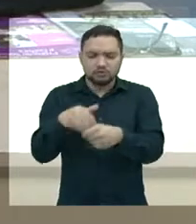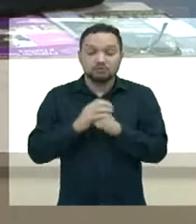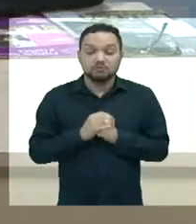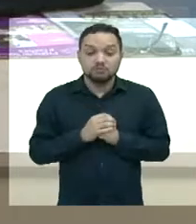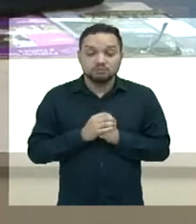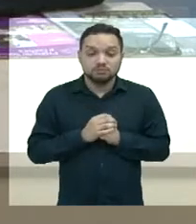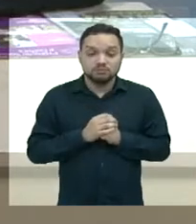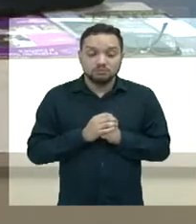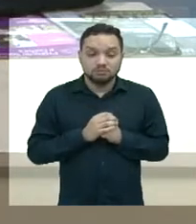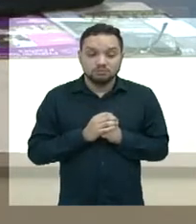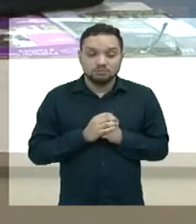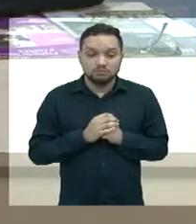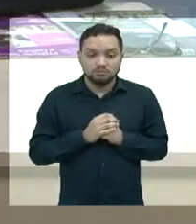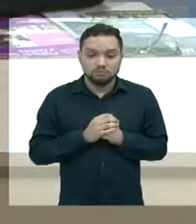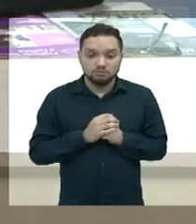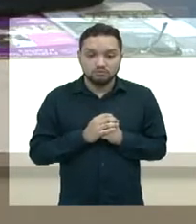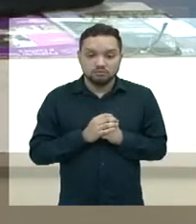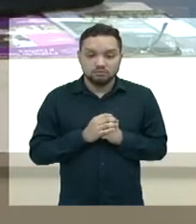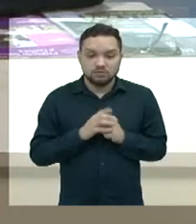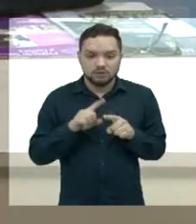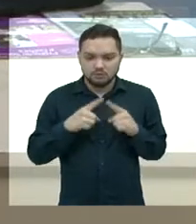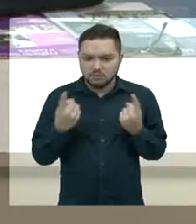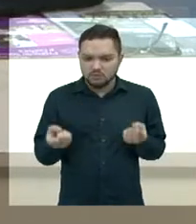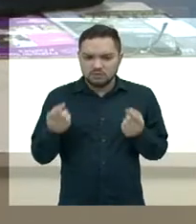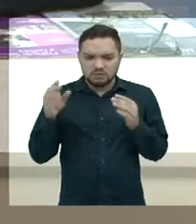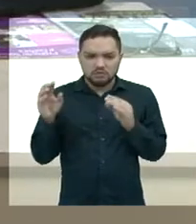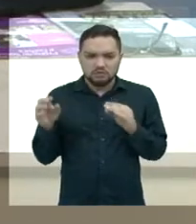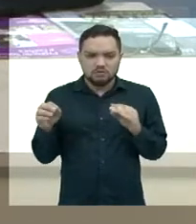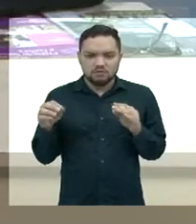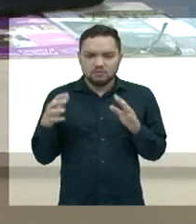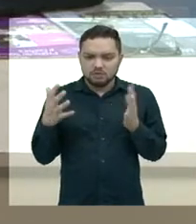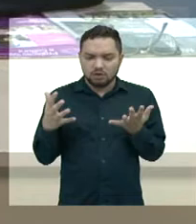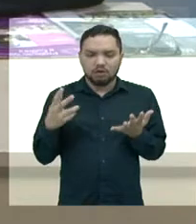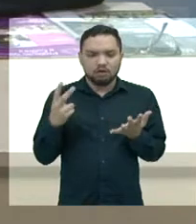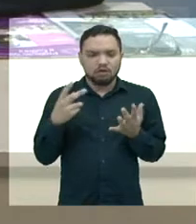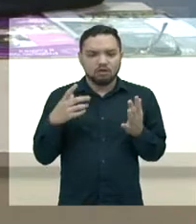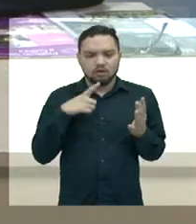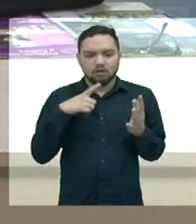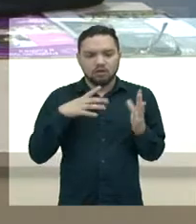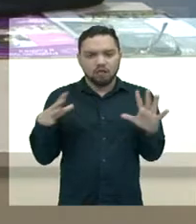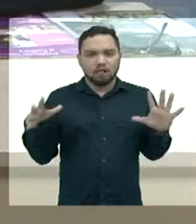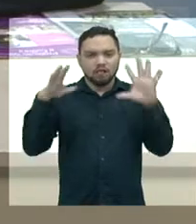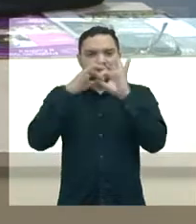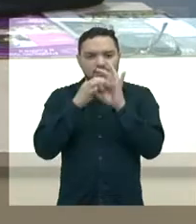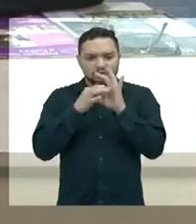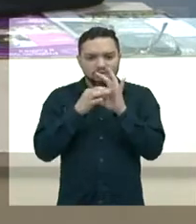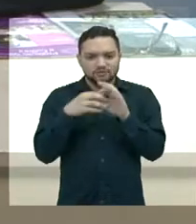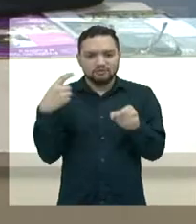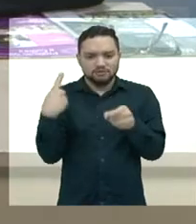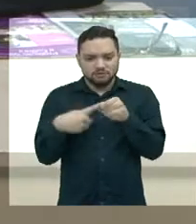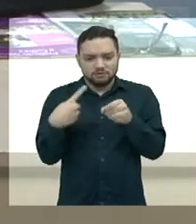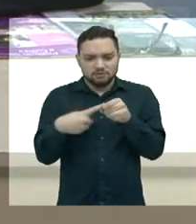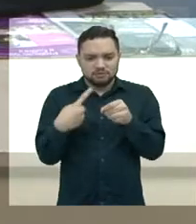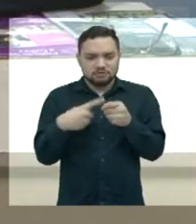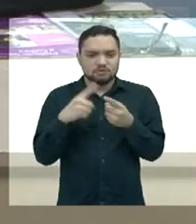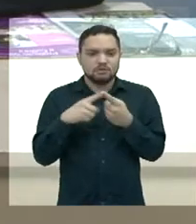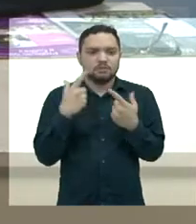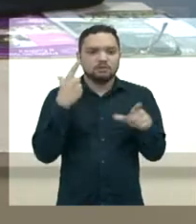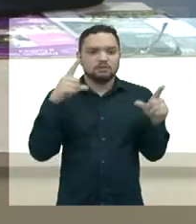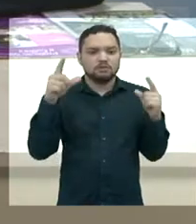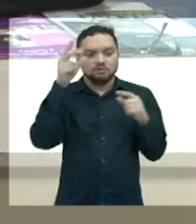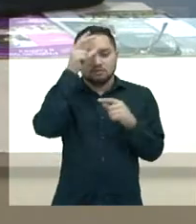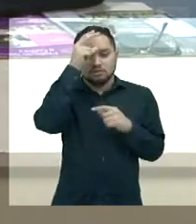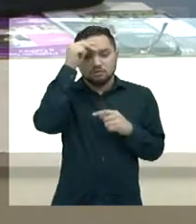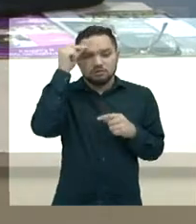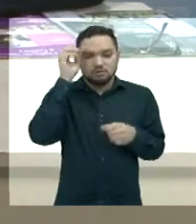senhor não se desliga das suas origens interioranas, né? O senhor não se desliga ali do Vale do Jaguaribe e de outros municípios